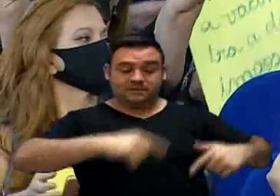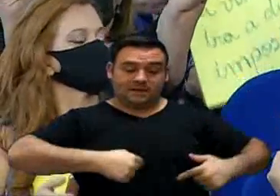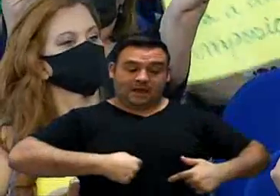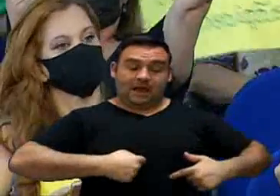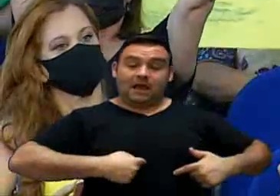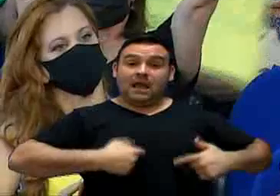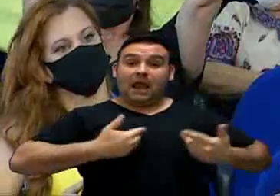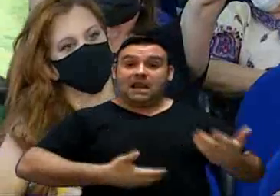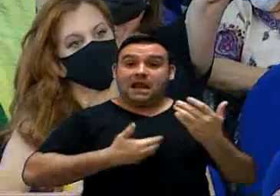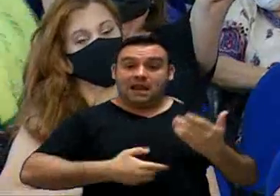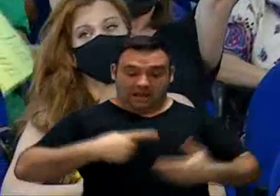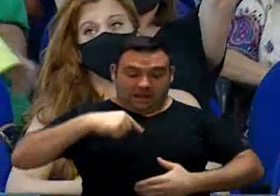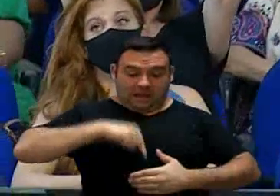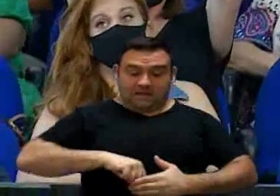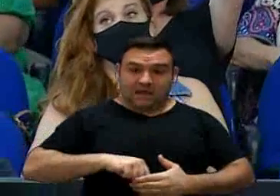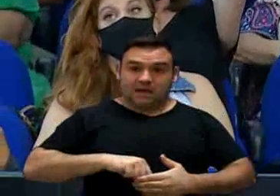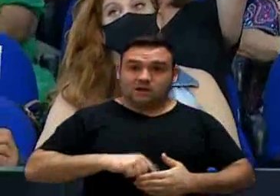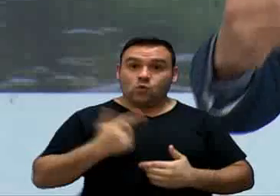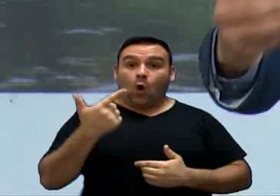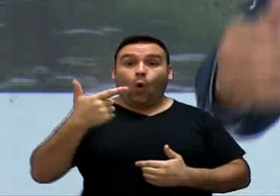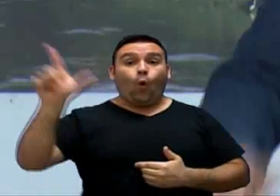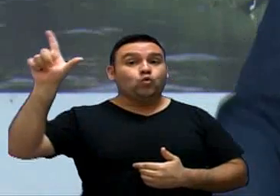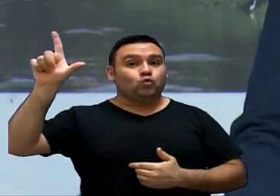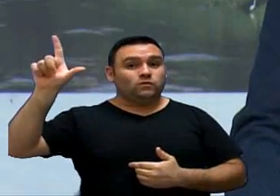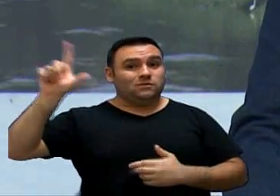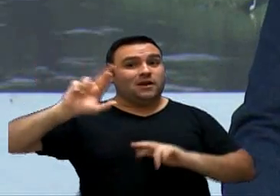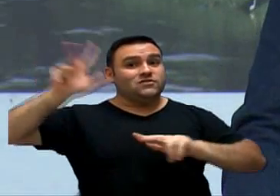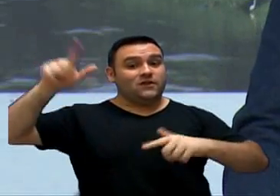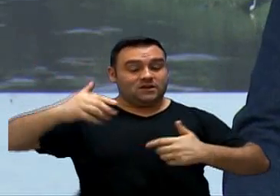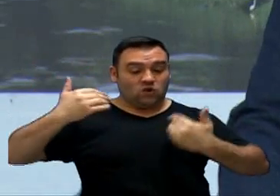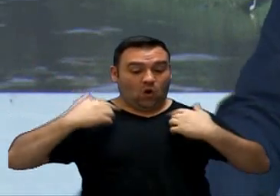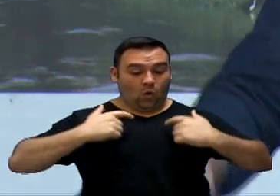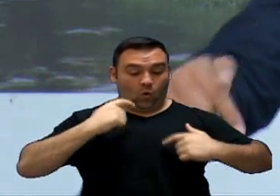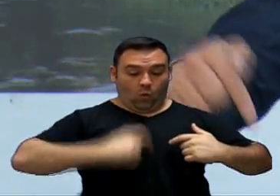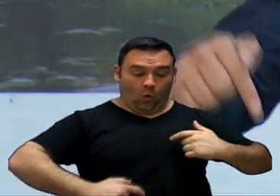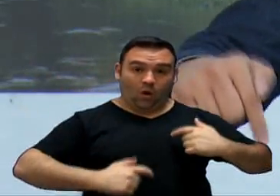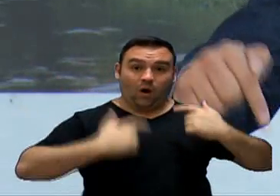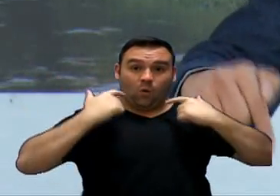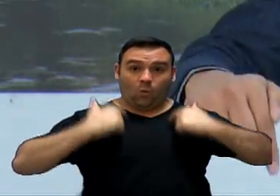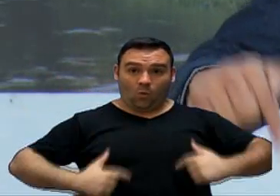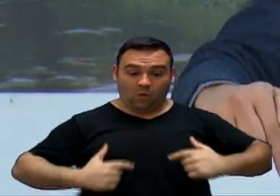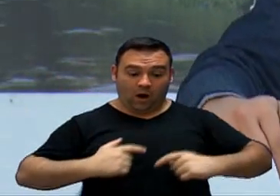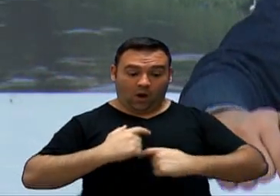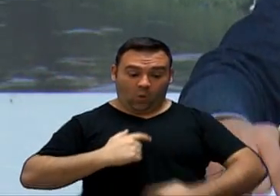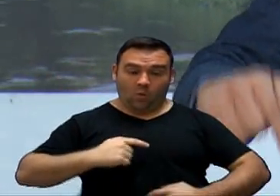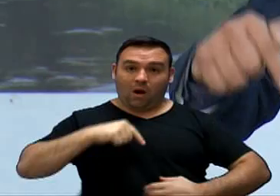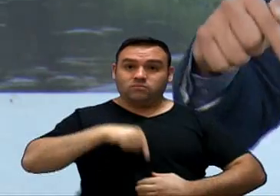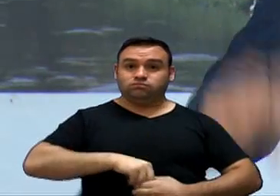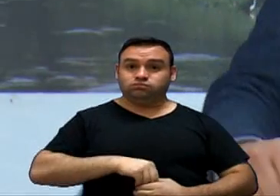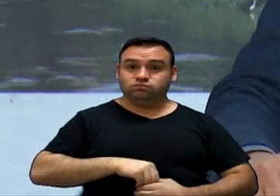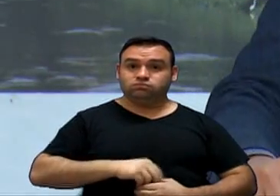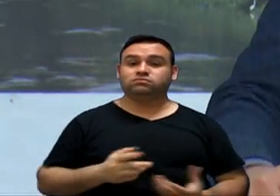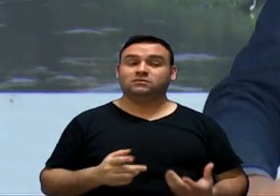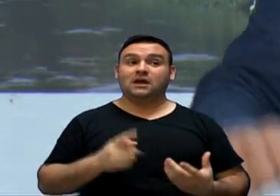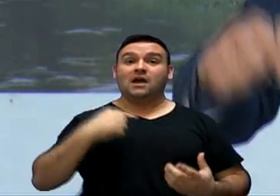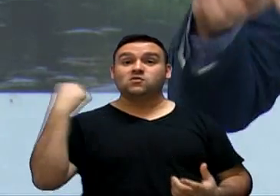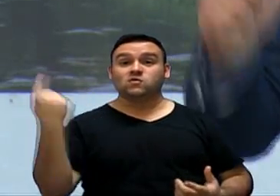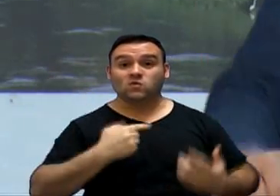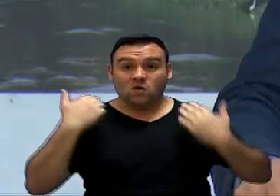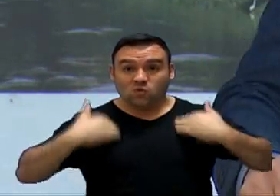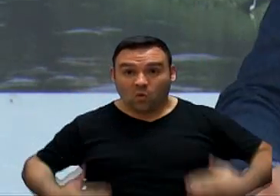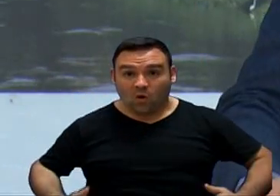é um outro corpo e não é uma extensão do corpo da mulher. Agora, aqui nós também estamos dizendo nossos